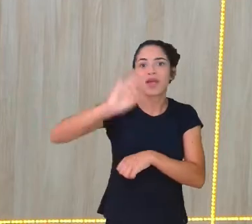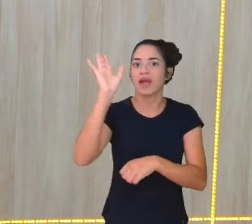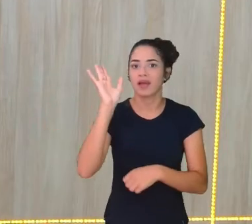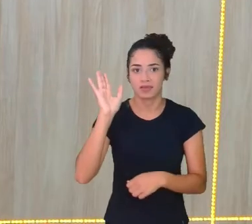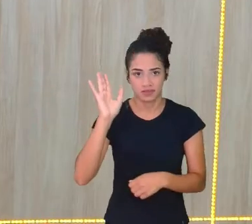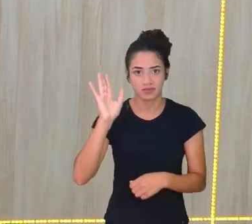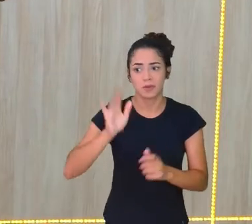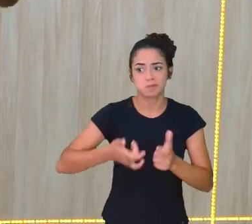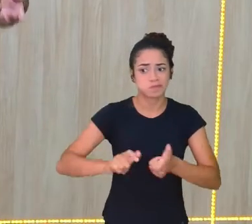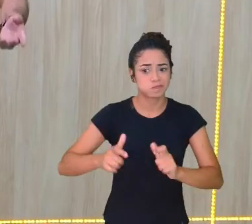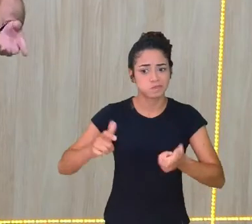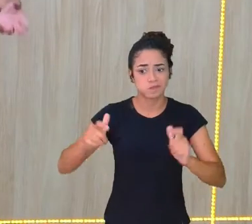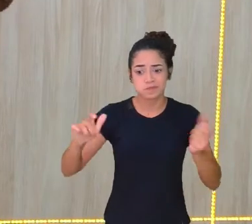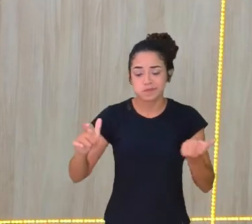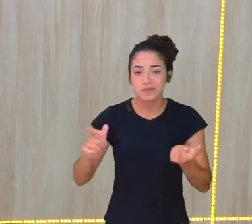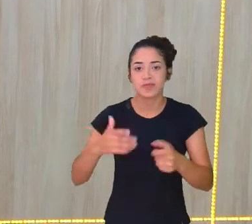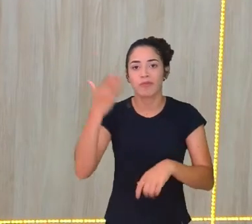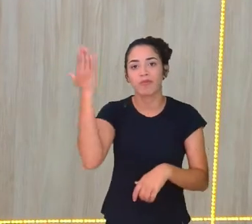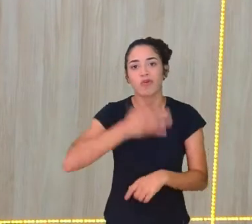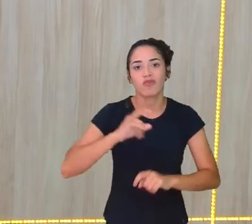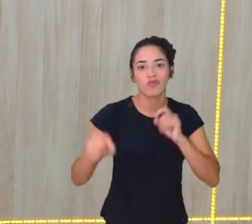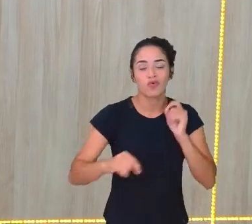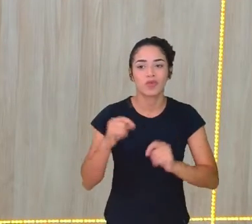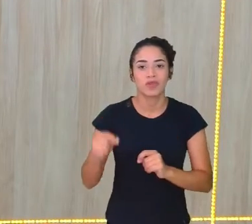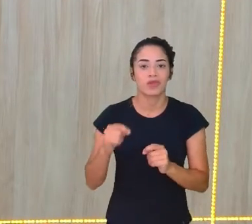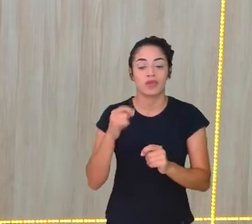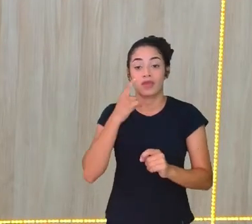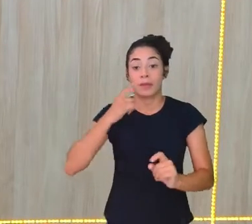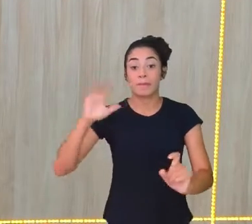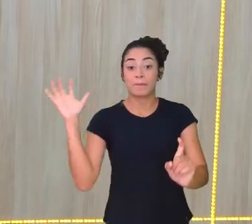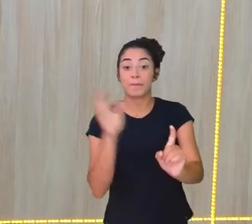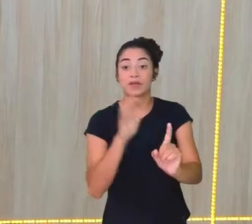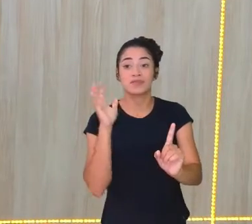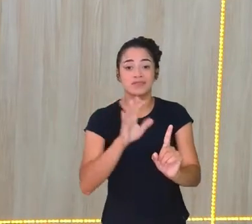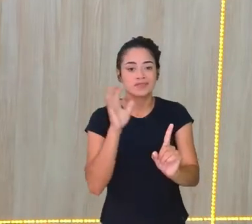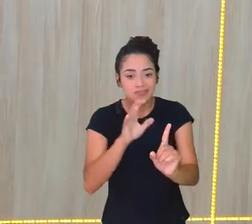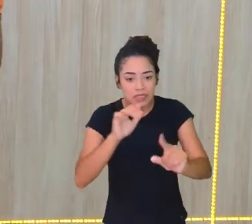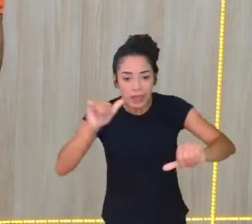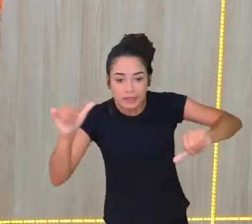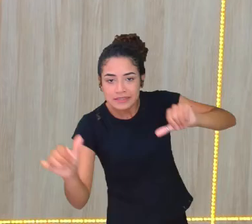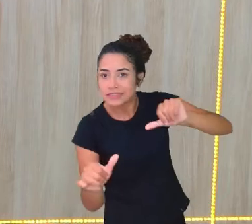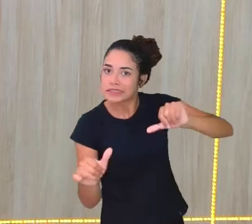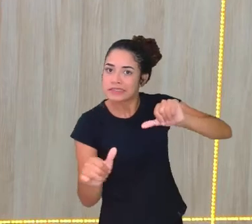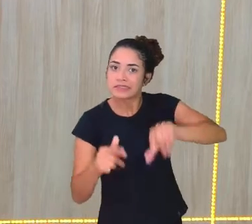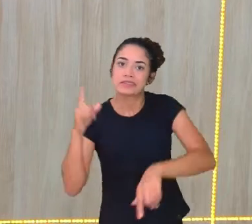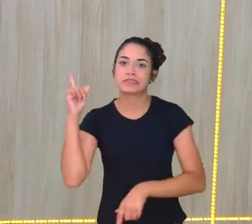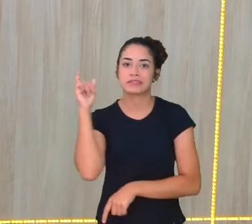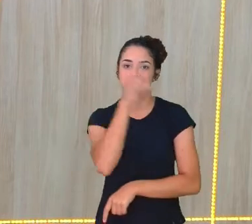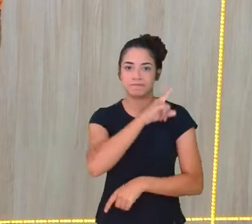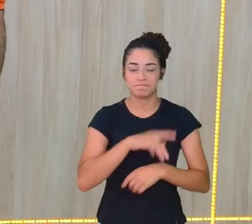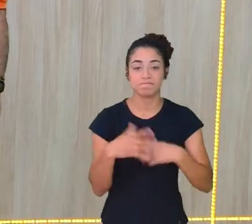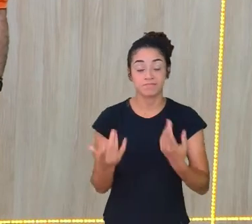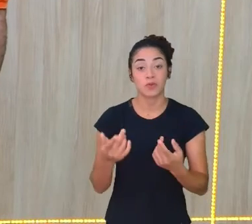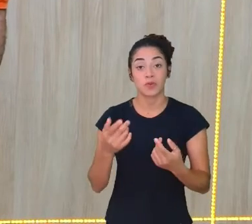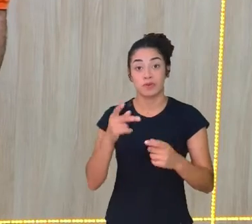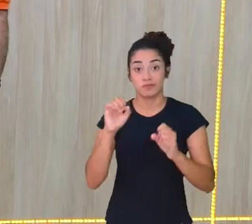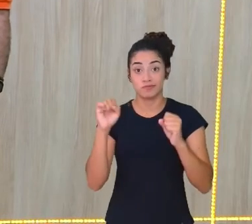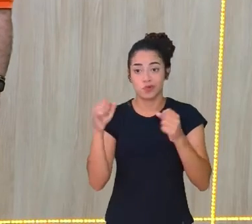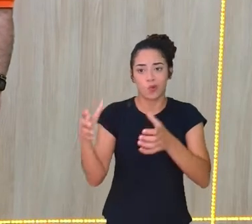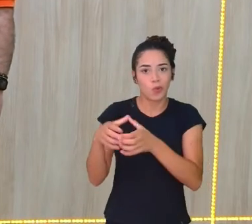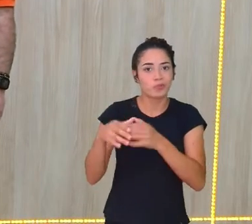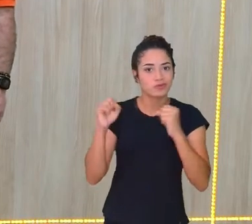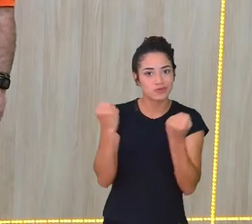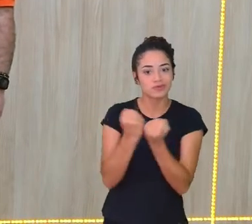Então, a prova, né, de que a pressão desses grupos não estava fazendo muito efeito. Mas aí, ó, devido à pressão desses grupos